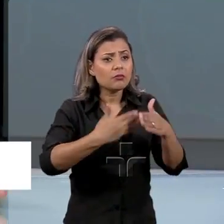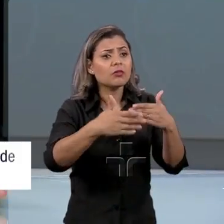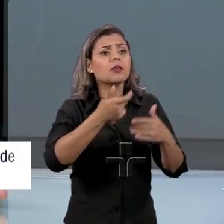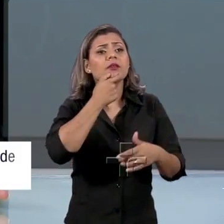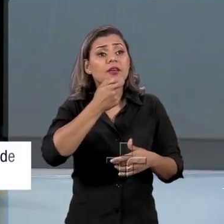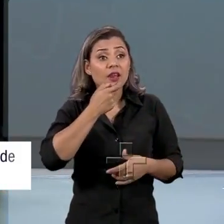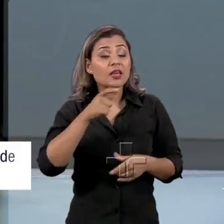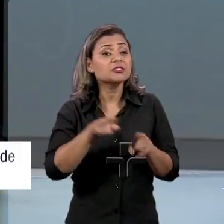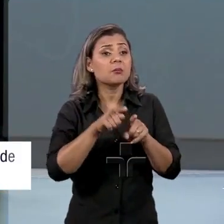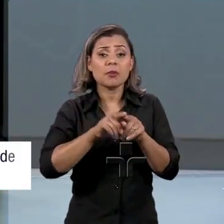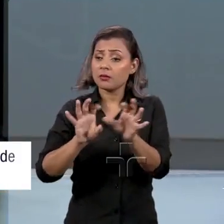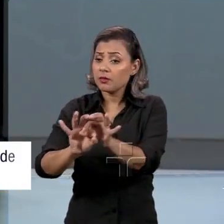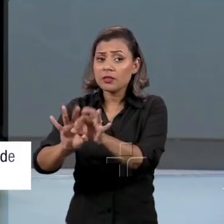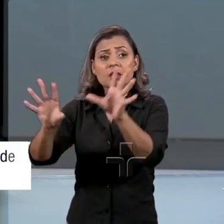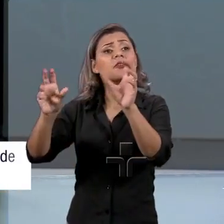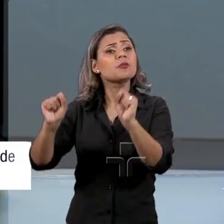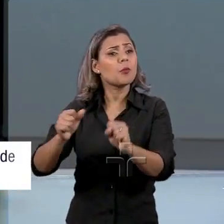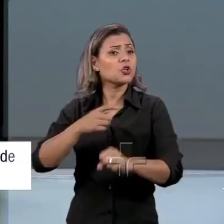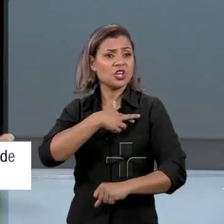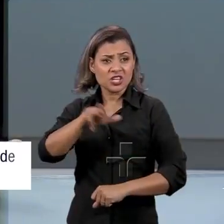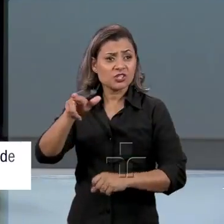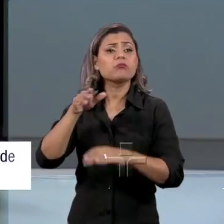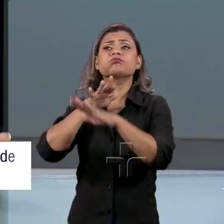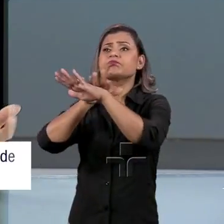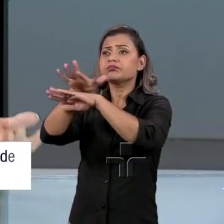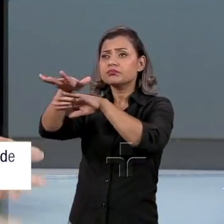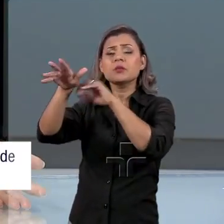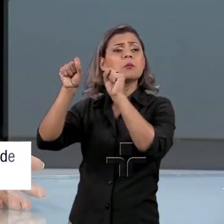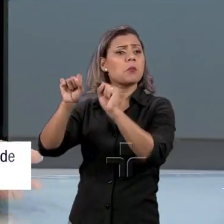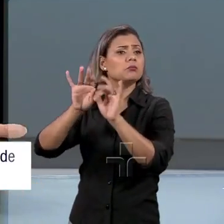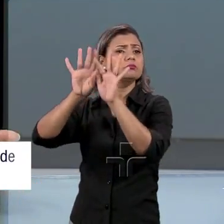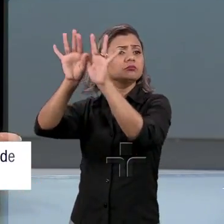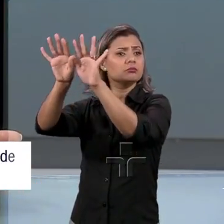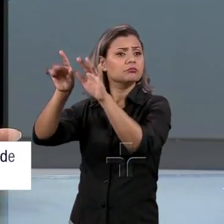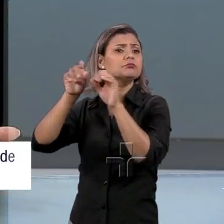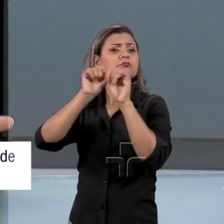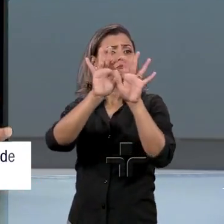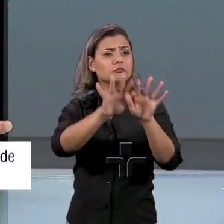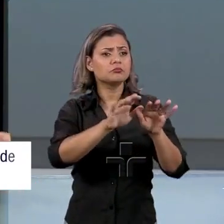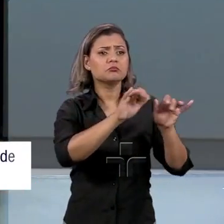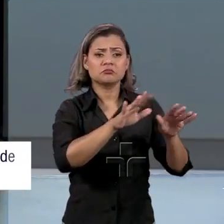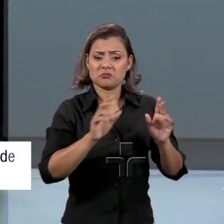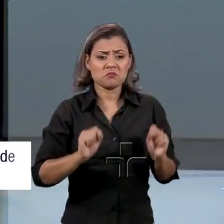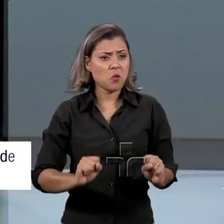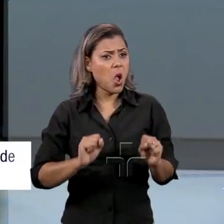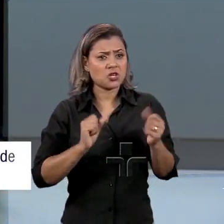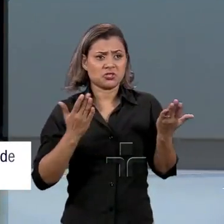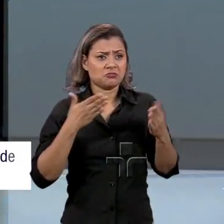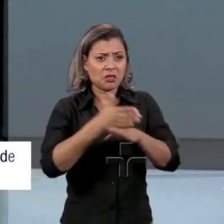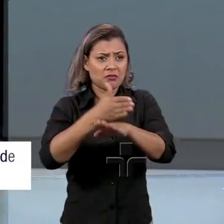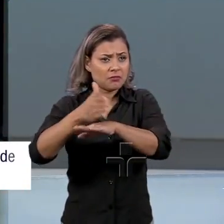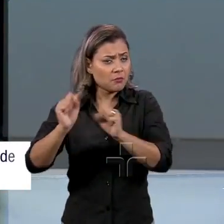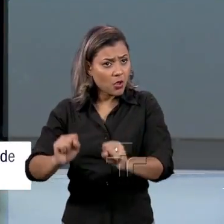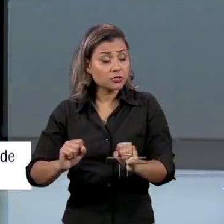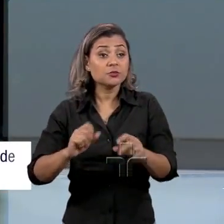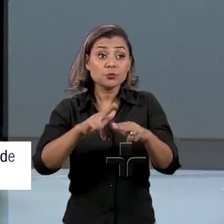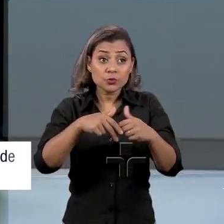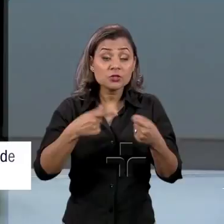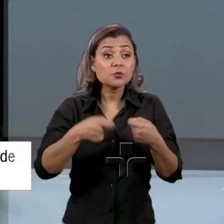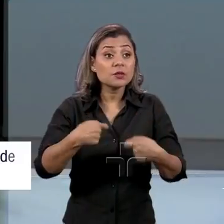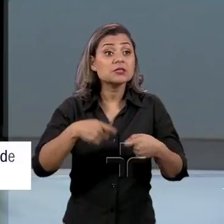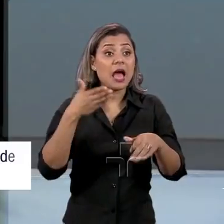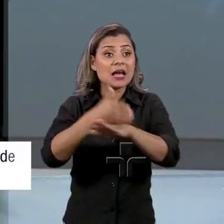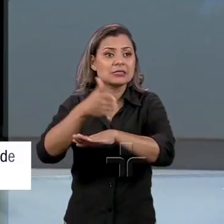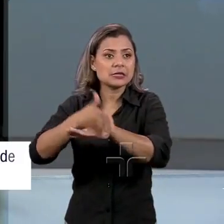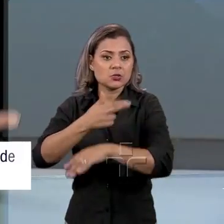não vedaram acesso de qualquer religioso, de qualquer denominação religiosa a esses locais sagrados. É isso que precisa continuar havendo, o acesso